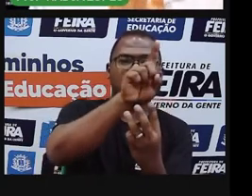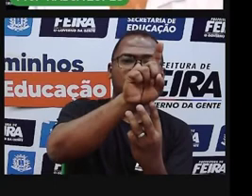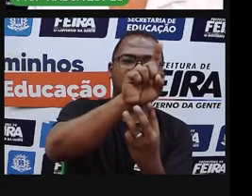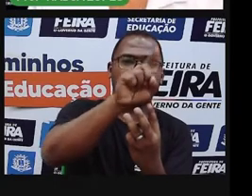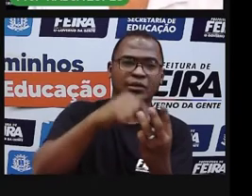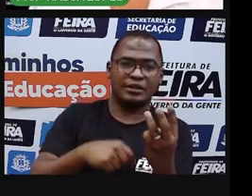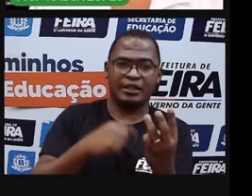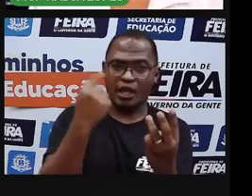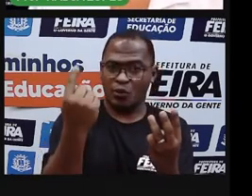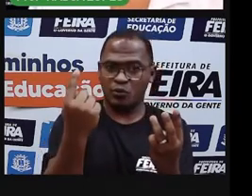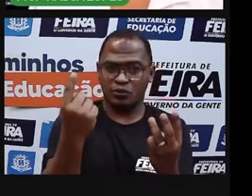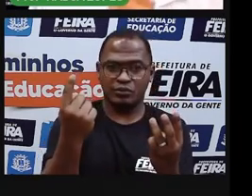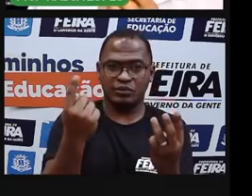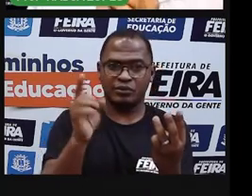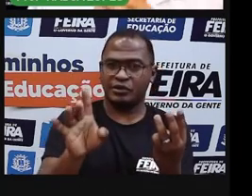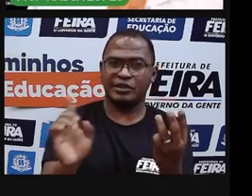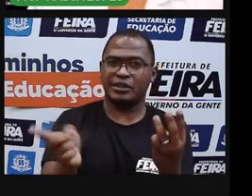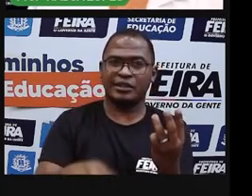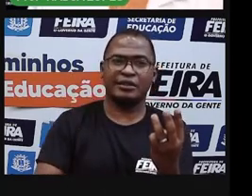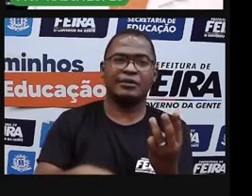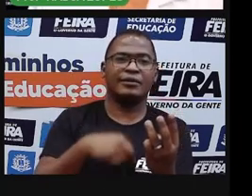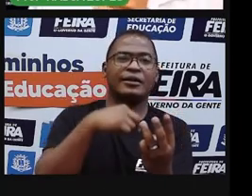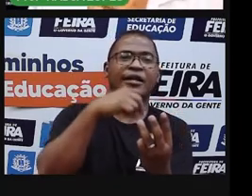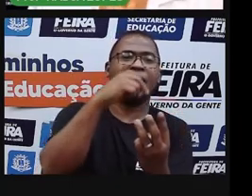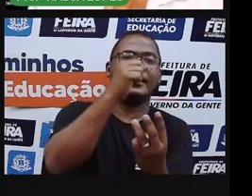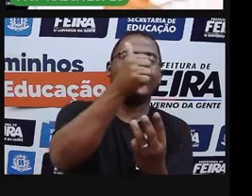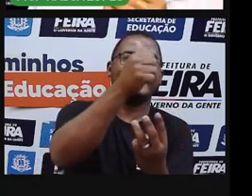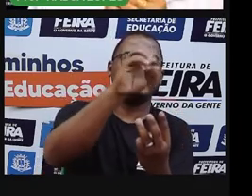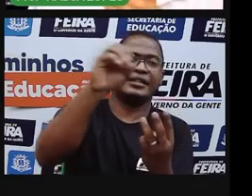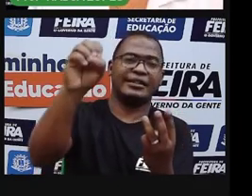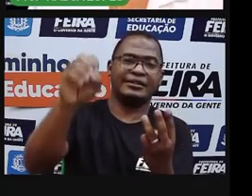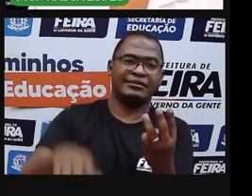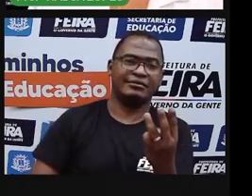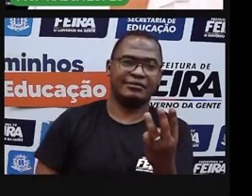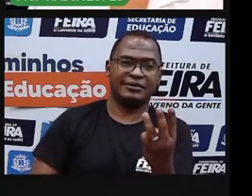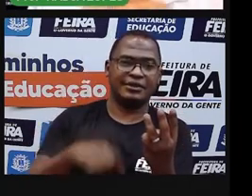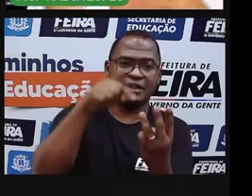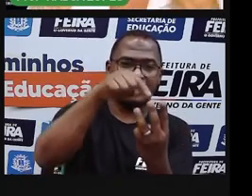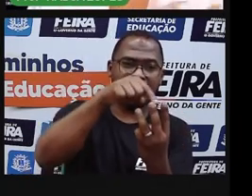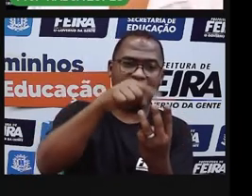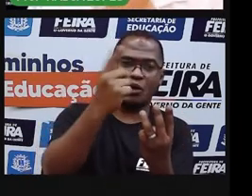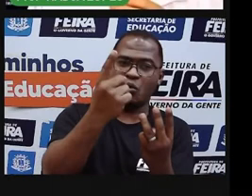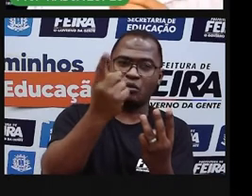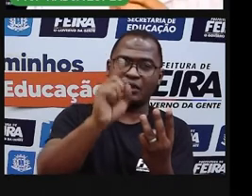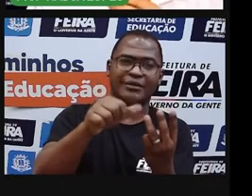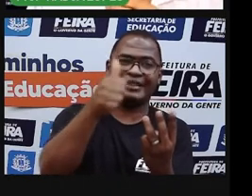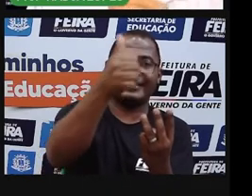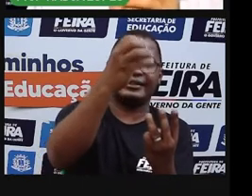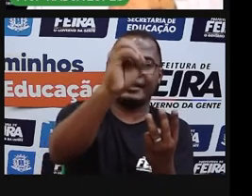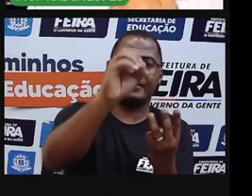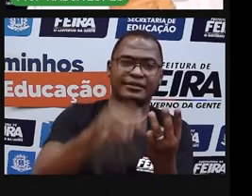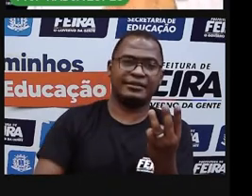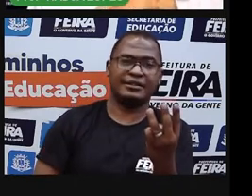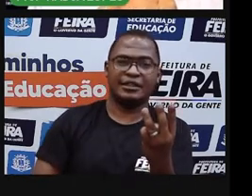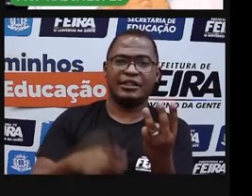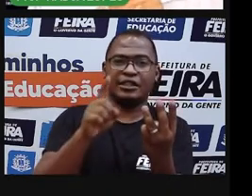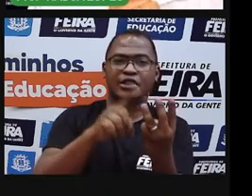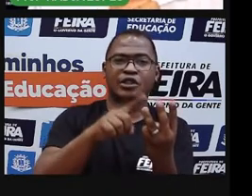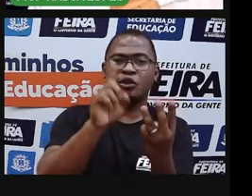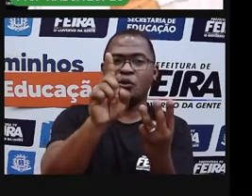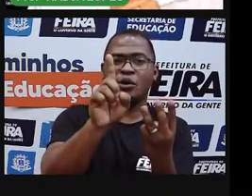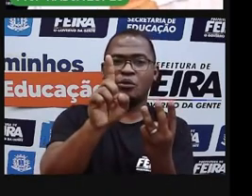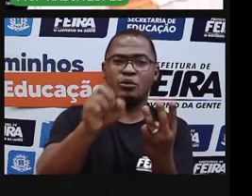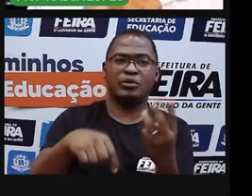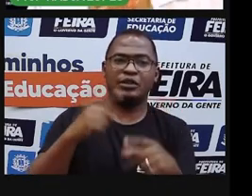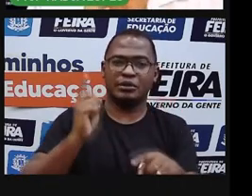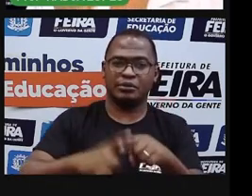representando a sentem ao sem os trem no meio está representando a dezena de 10 e o último